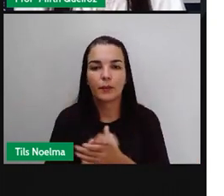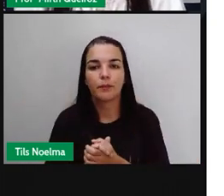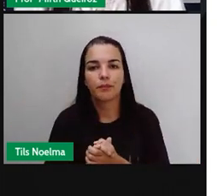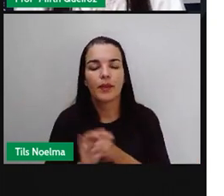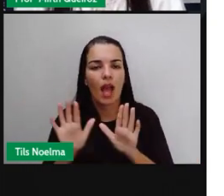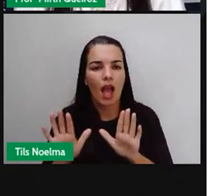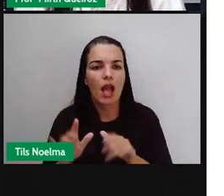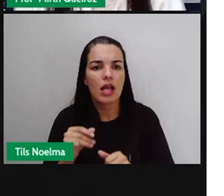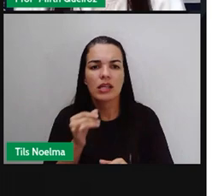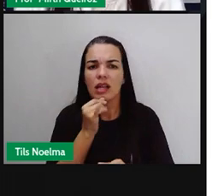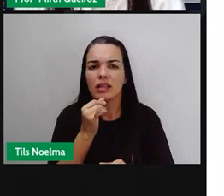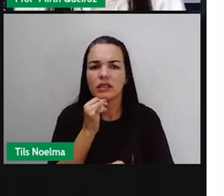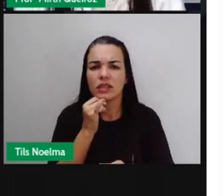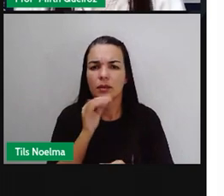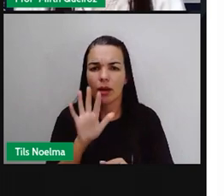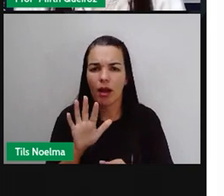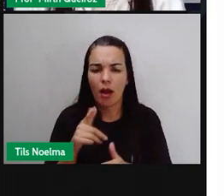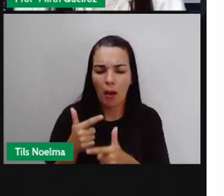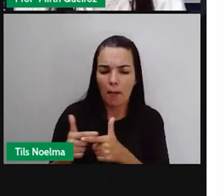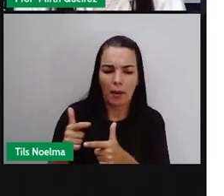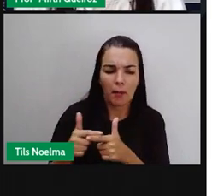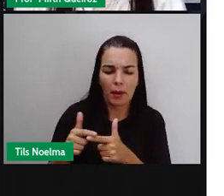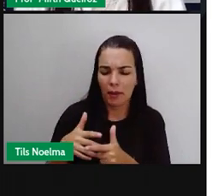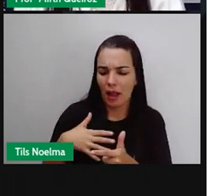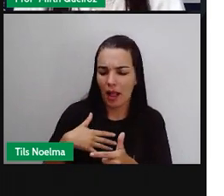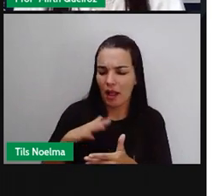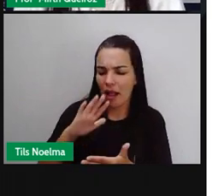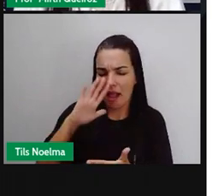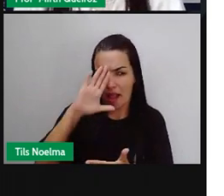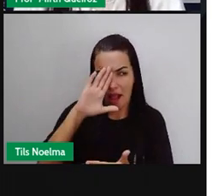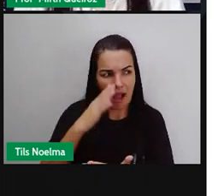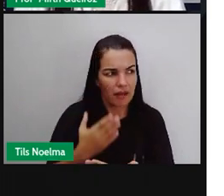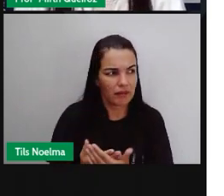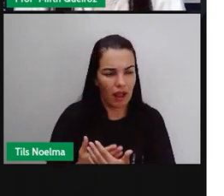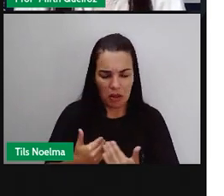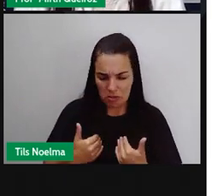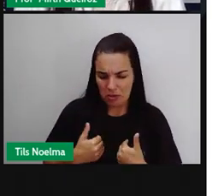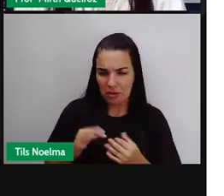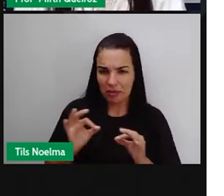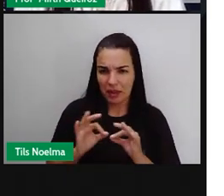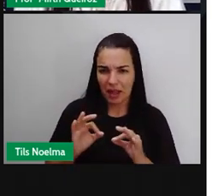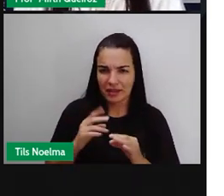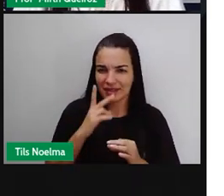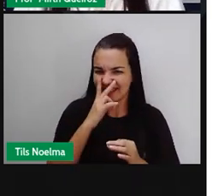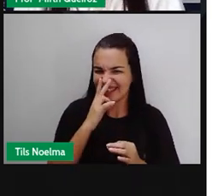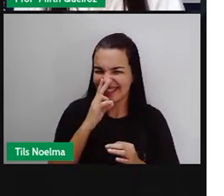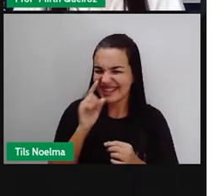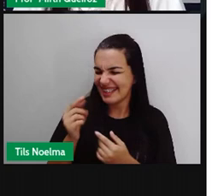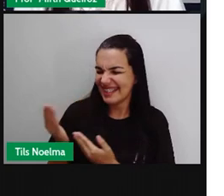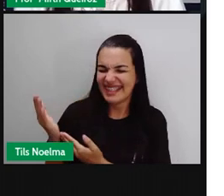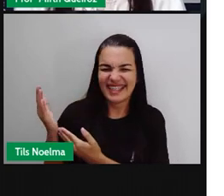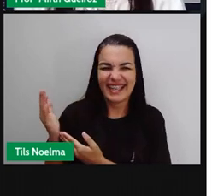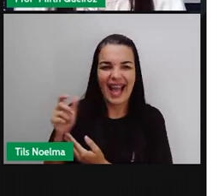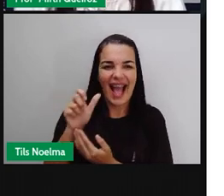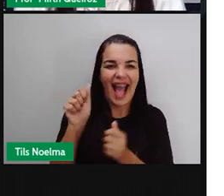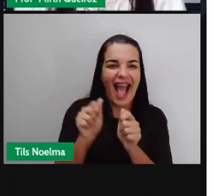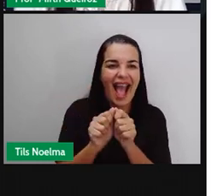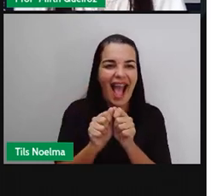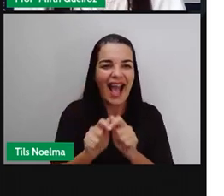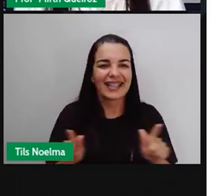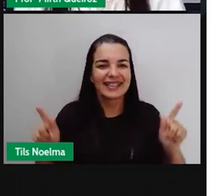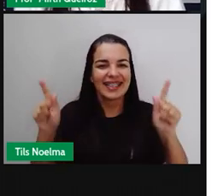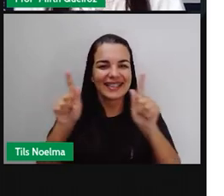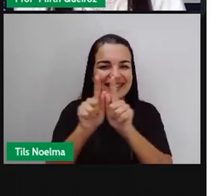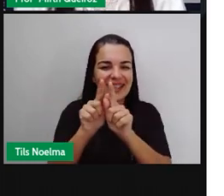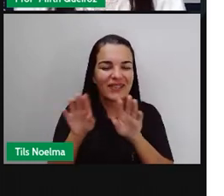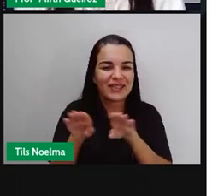nunca concorda comigo. Aí nós temos uma briguinha aí do adjetivo com o substantivo. Quando o adjetivo e o substantivo,